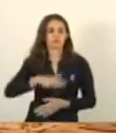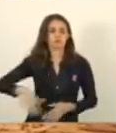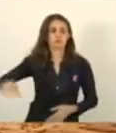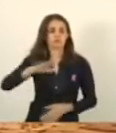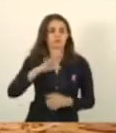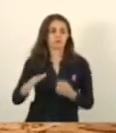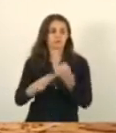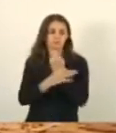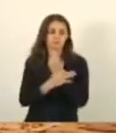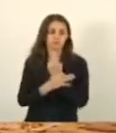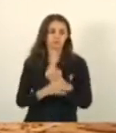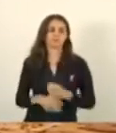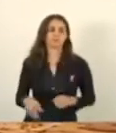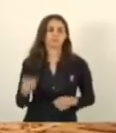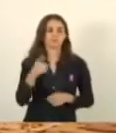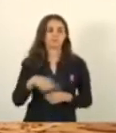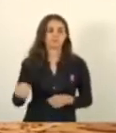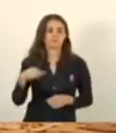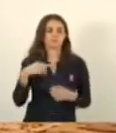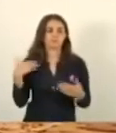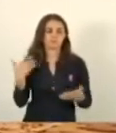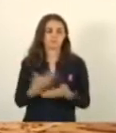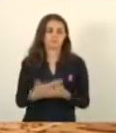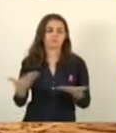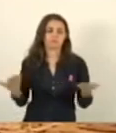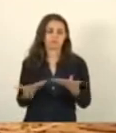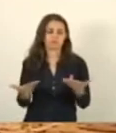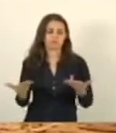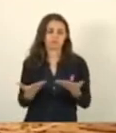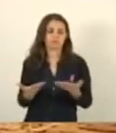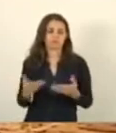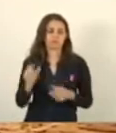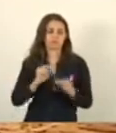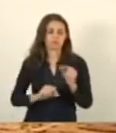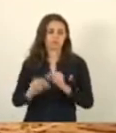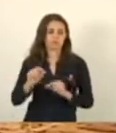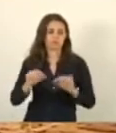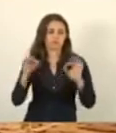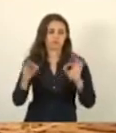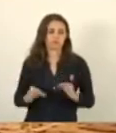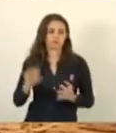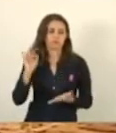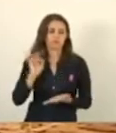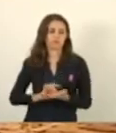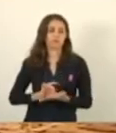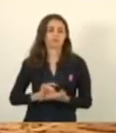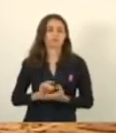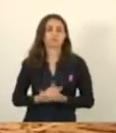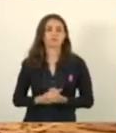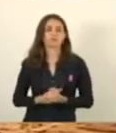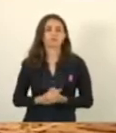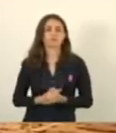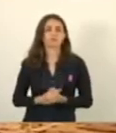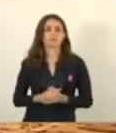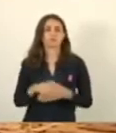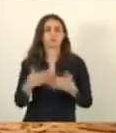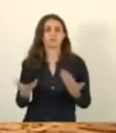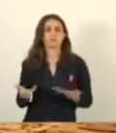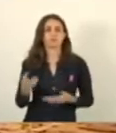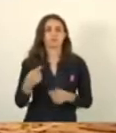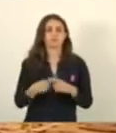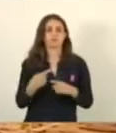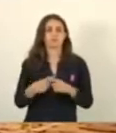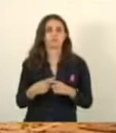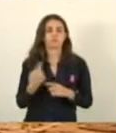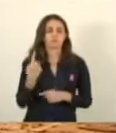da segurança, que até o momento realmente tem sido um verdadeiro desastre. Haja vista aí também